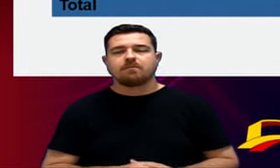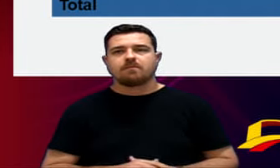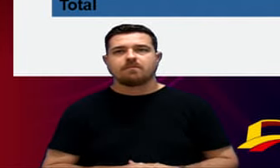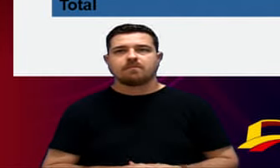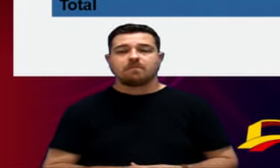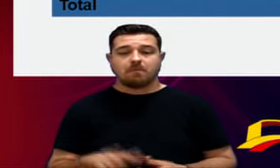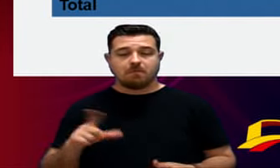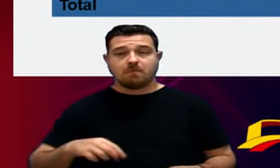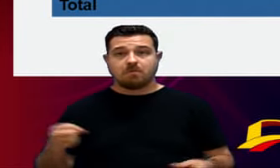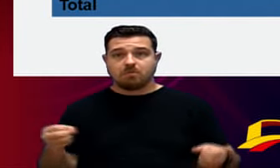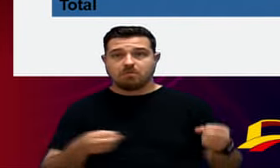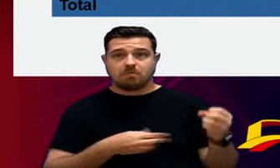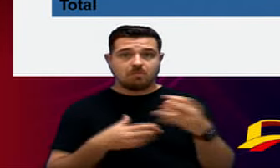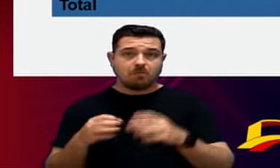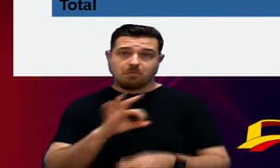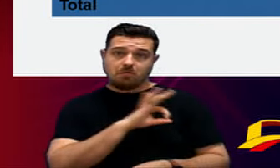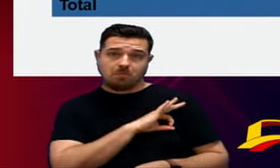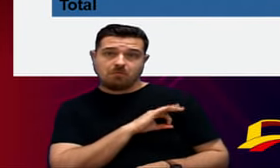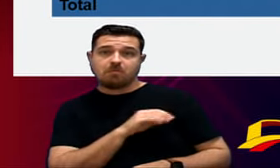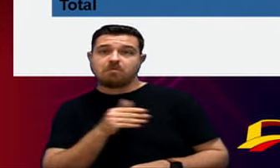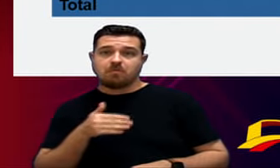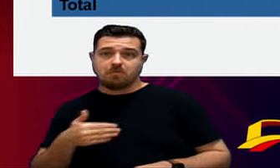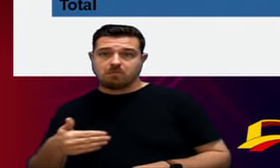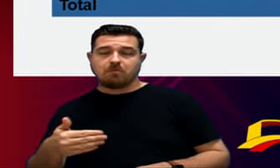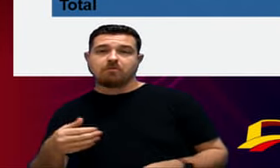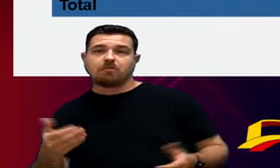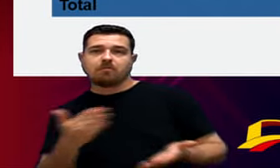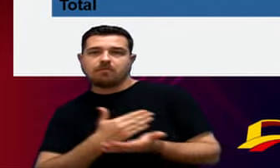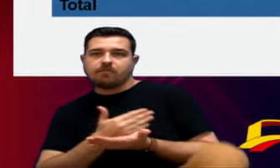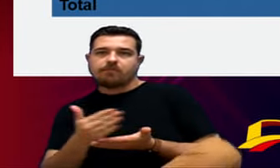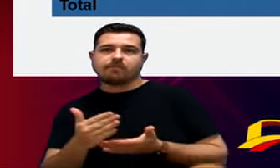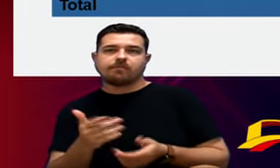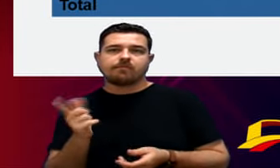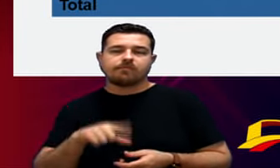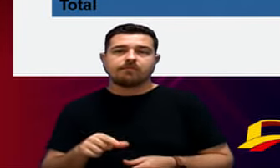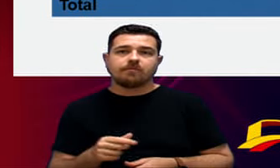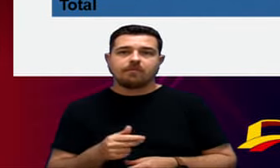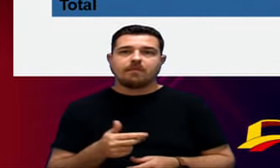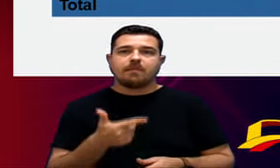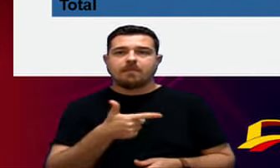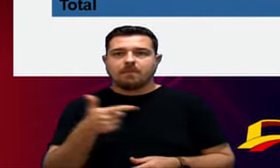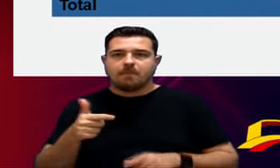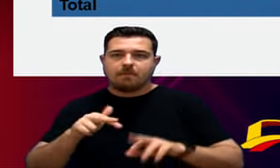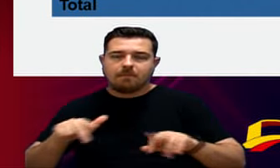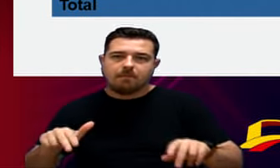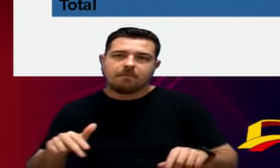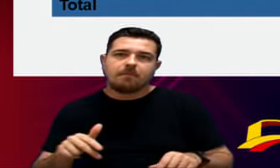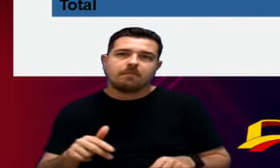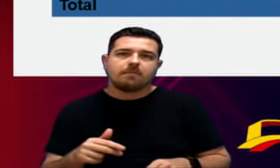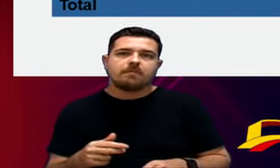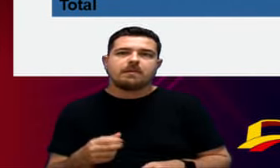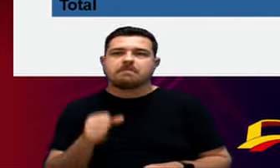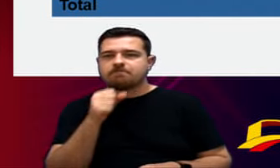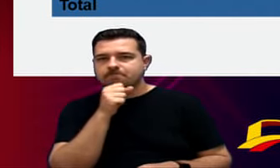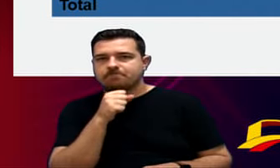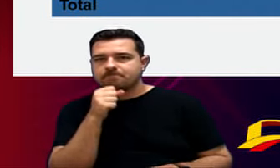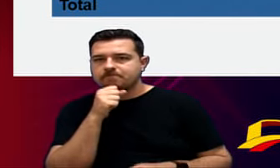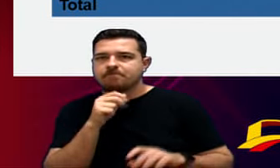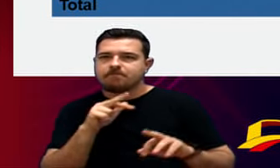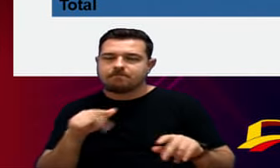aí a partir do ano que vem Lembrando que o armamento da Guarda Civil boa parte ainda é extremamente obsoleta